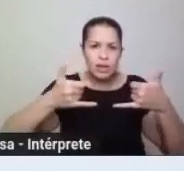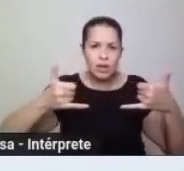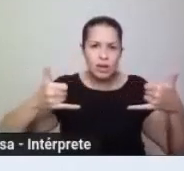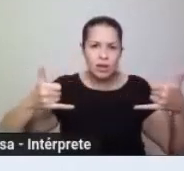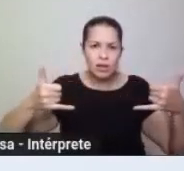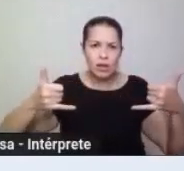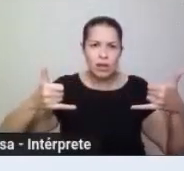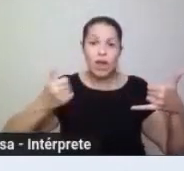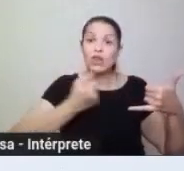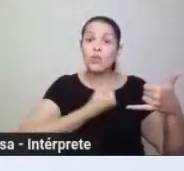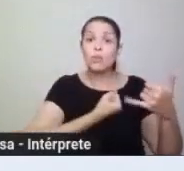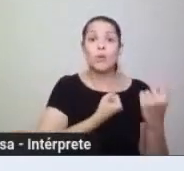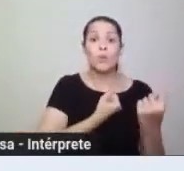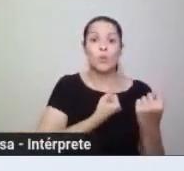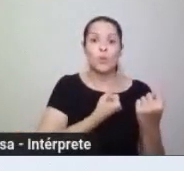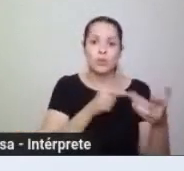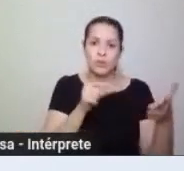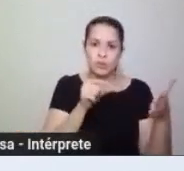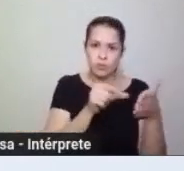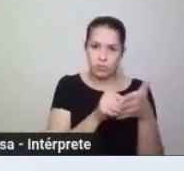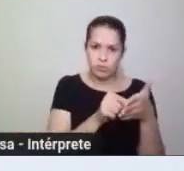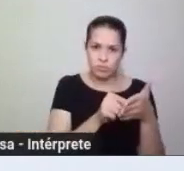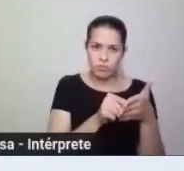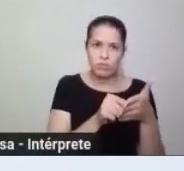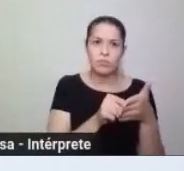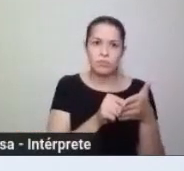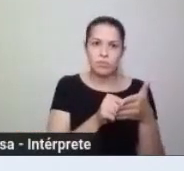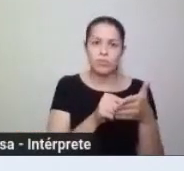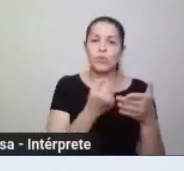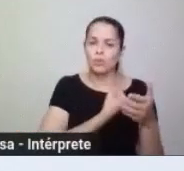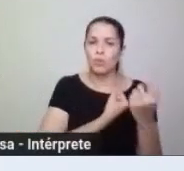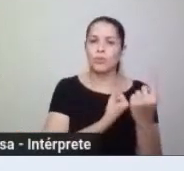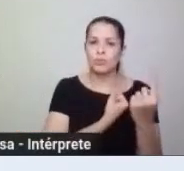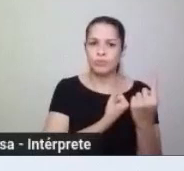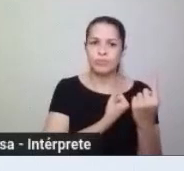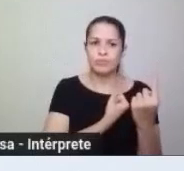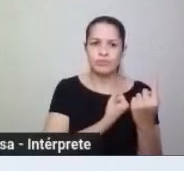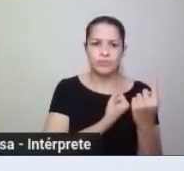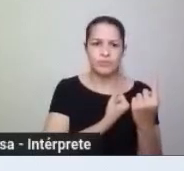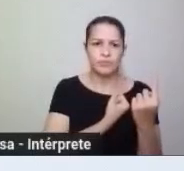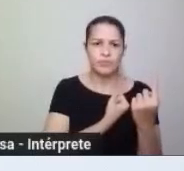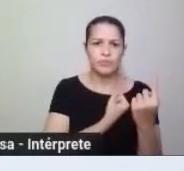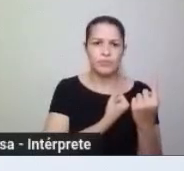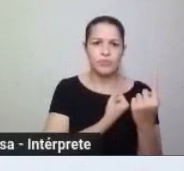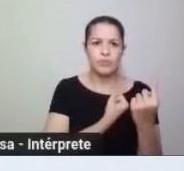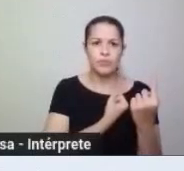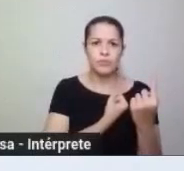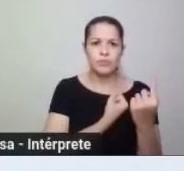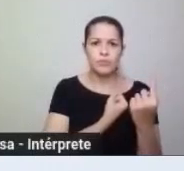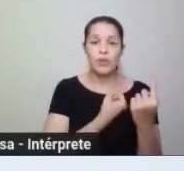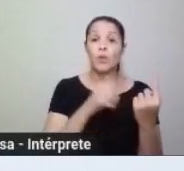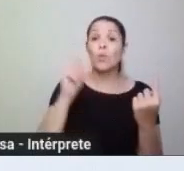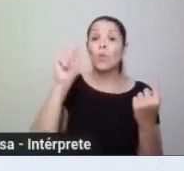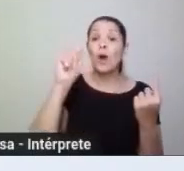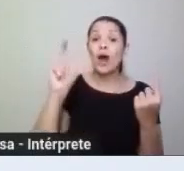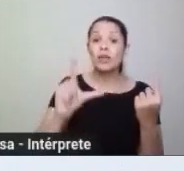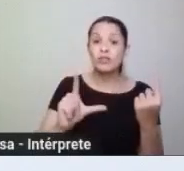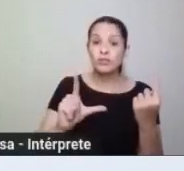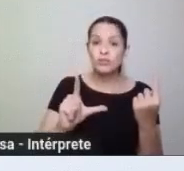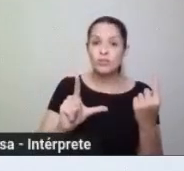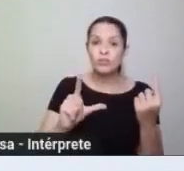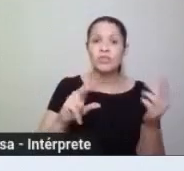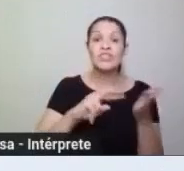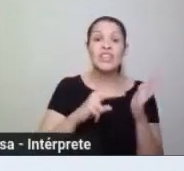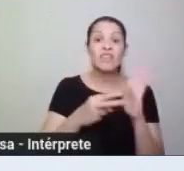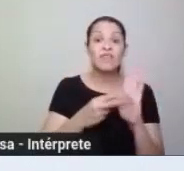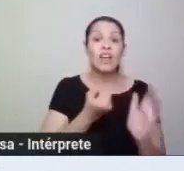1. No caso, o redutor 1. E a plataforma, e o azul é o redutor